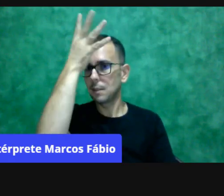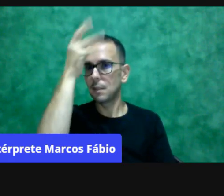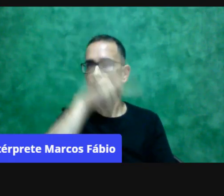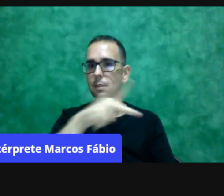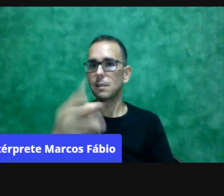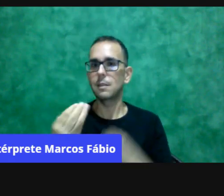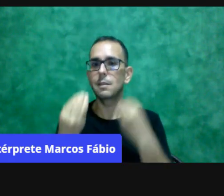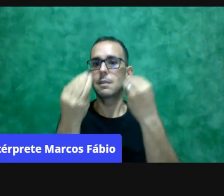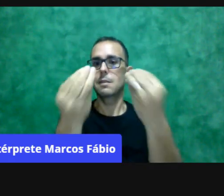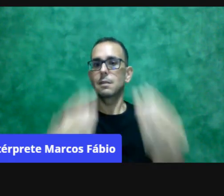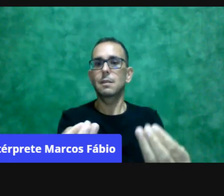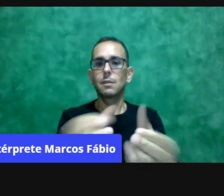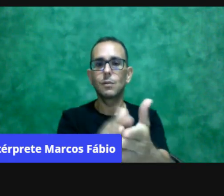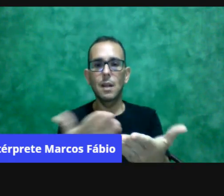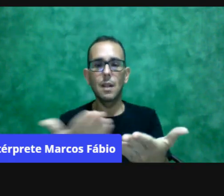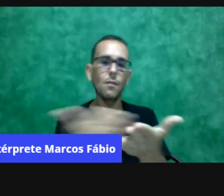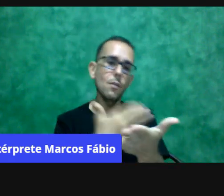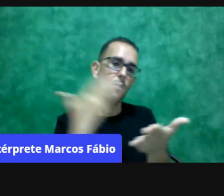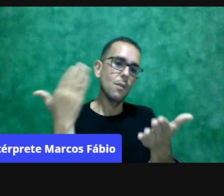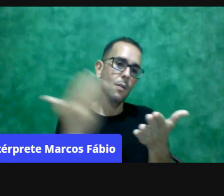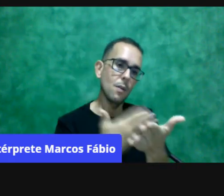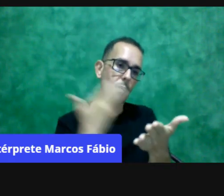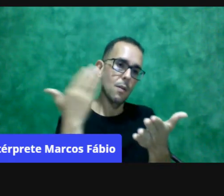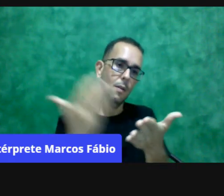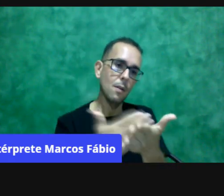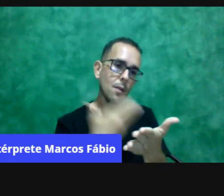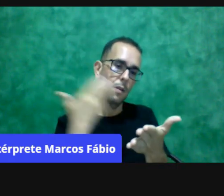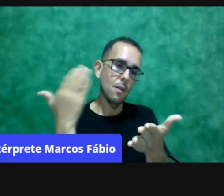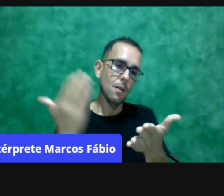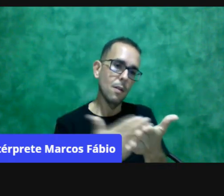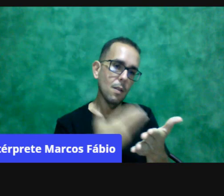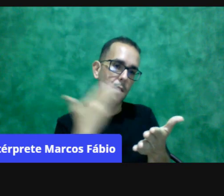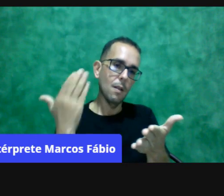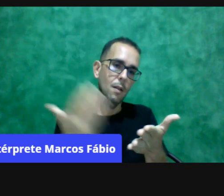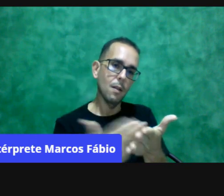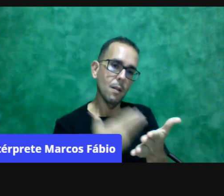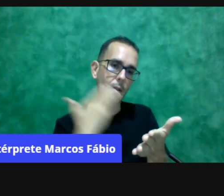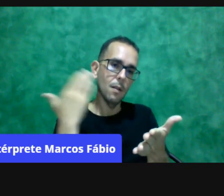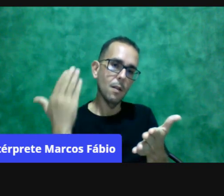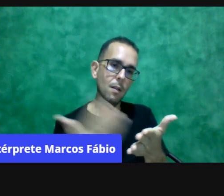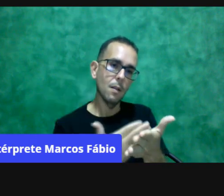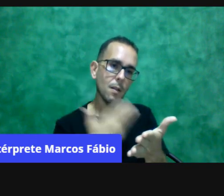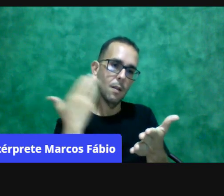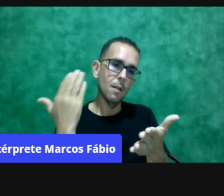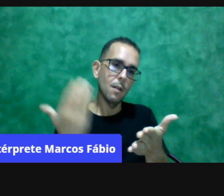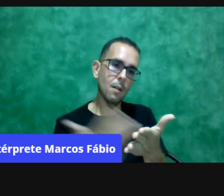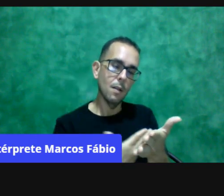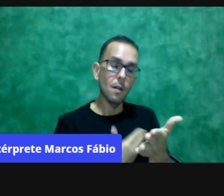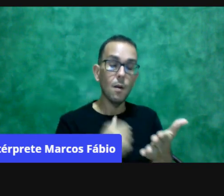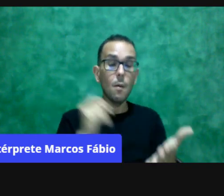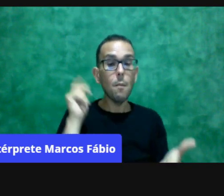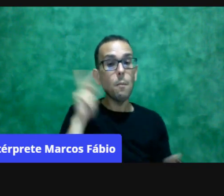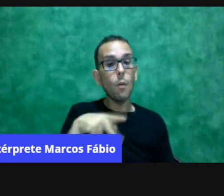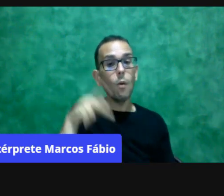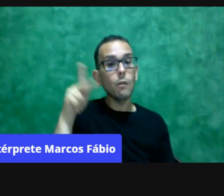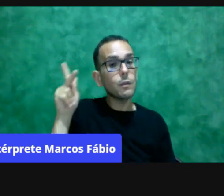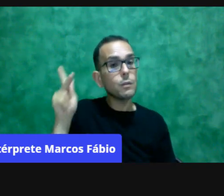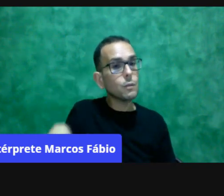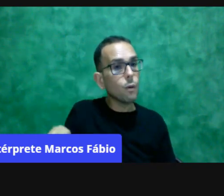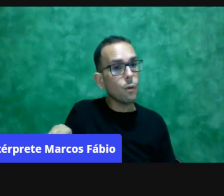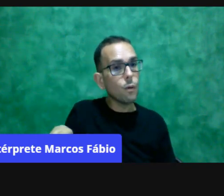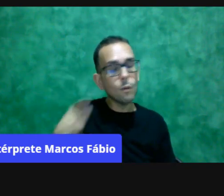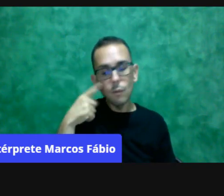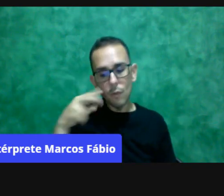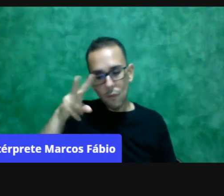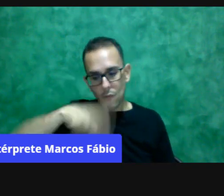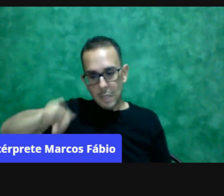livro e vai folheando devagarzinho, conforme eu falei, né? Folheia. Aí o professor vai ter no visual